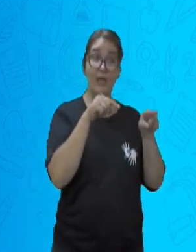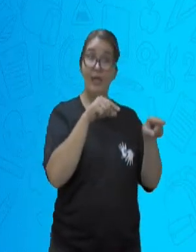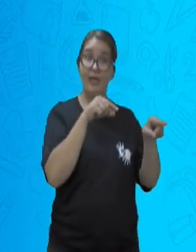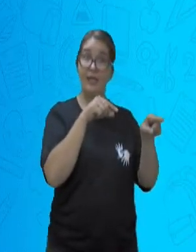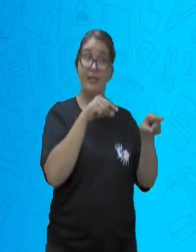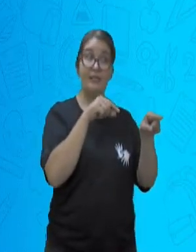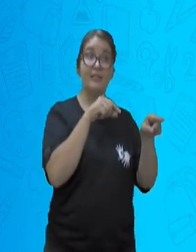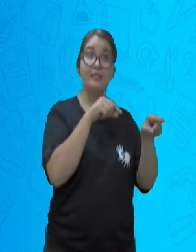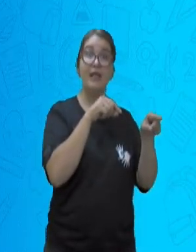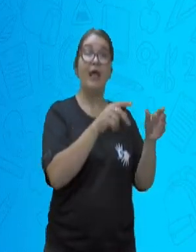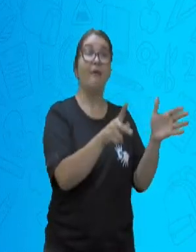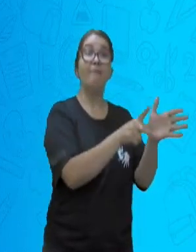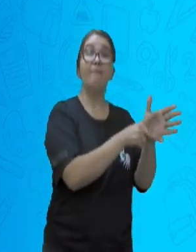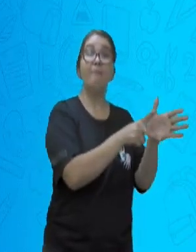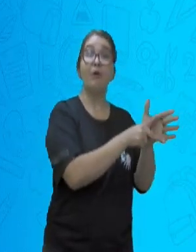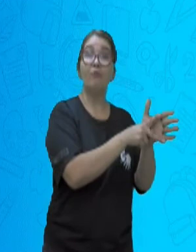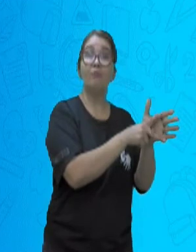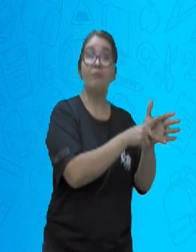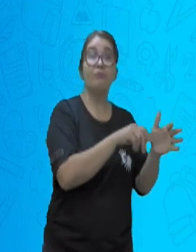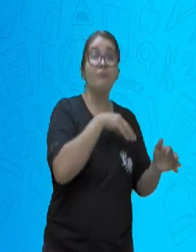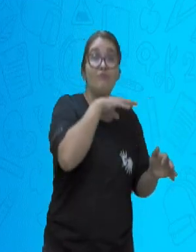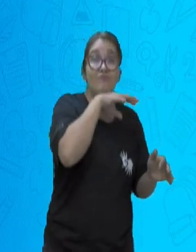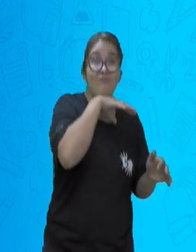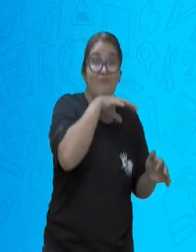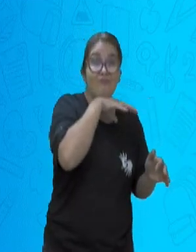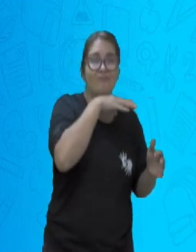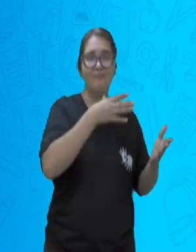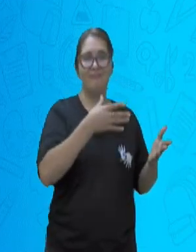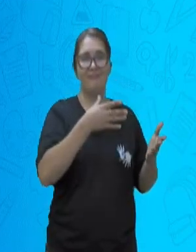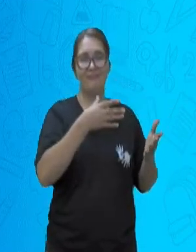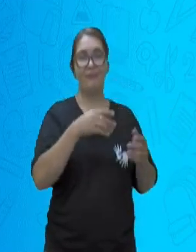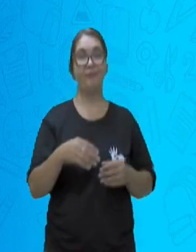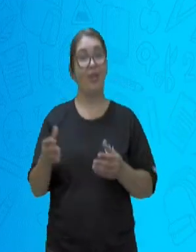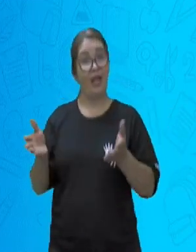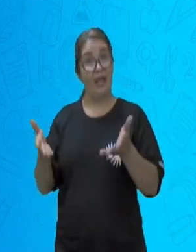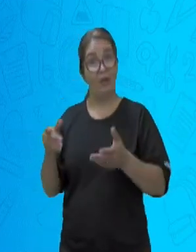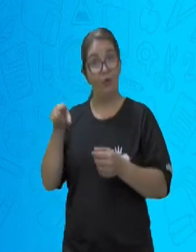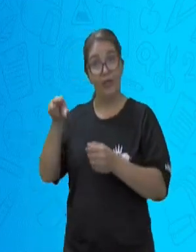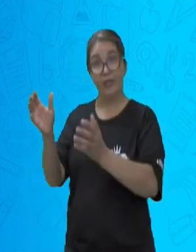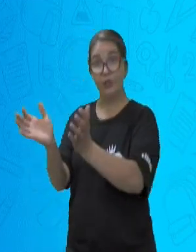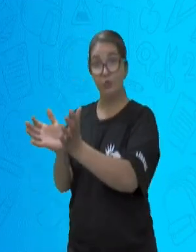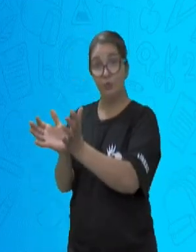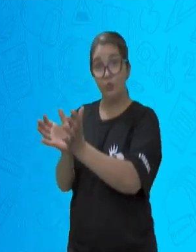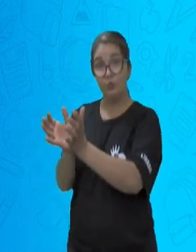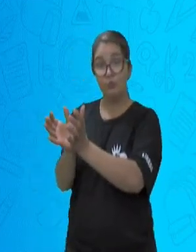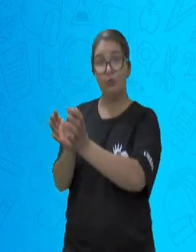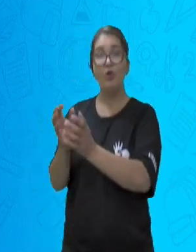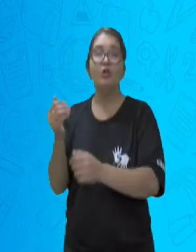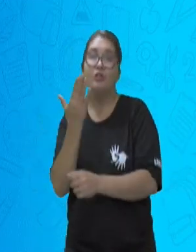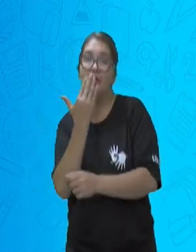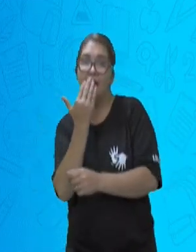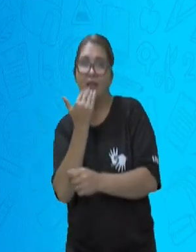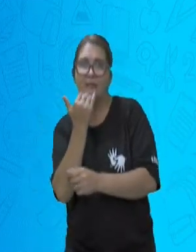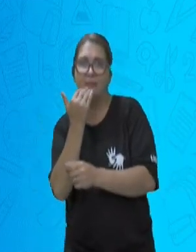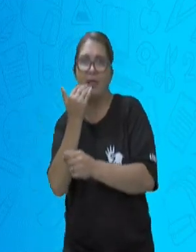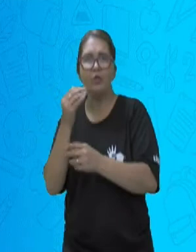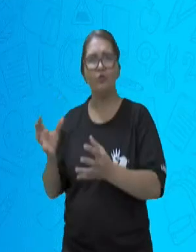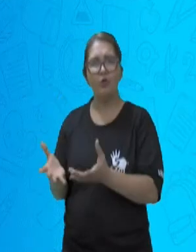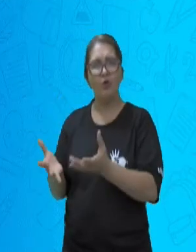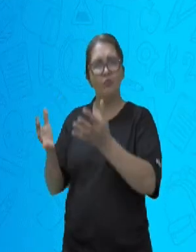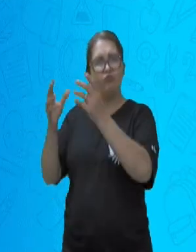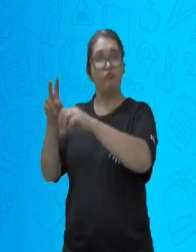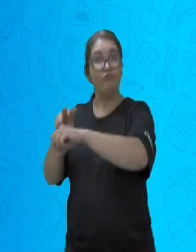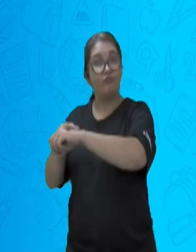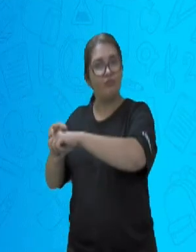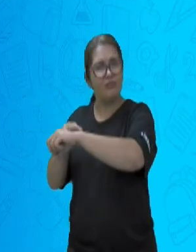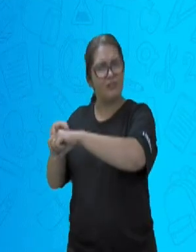entender isso, ok? Agora vamos para os alimentos de origem vegetal. O próprio nome já diz, vegetal. Então, nós